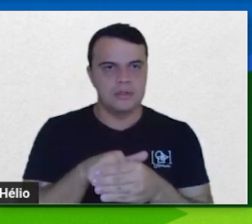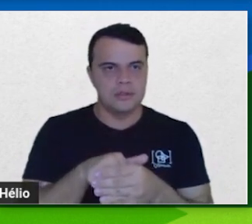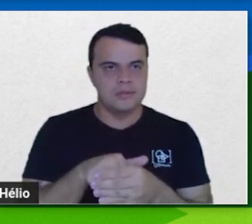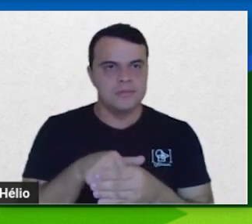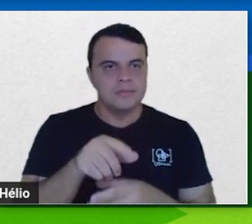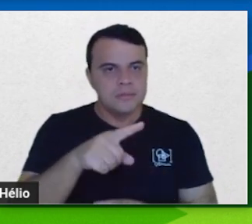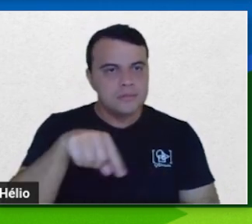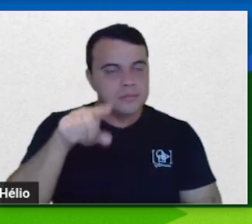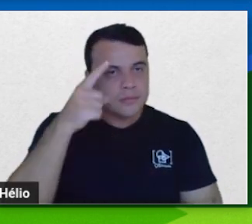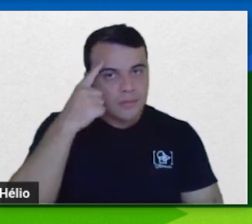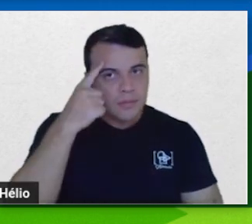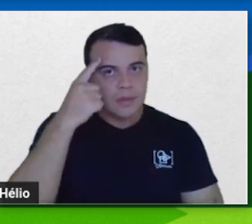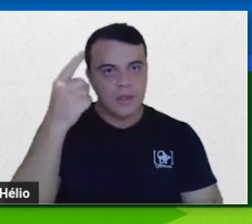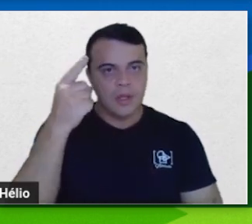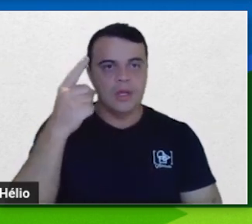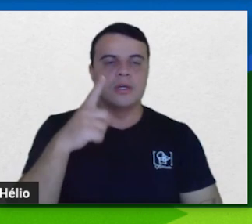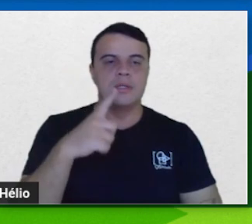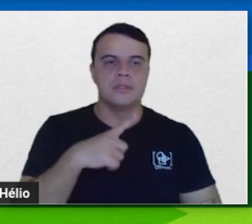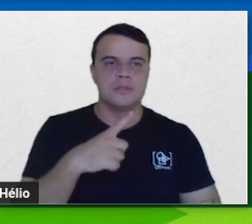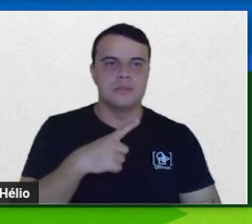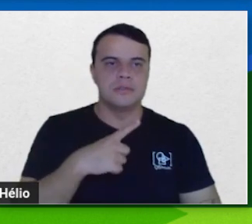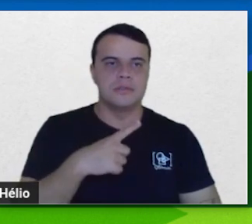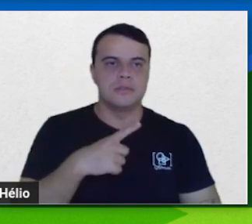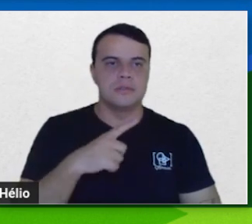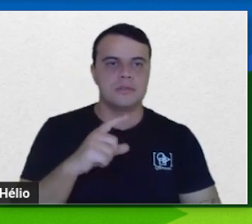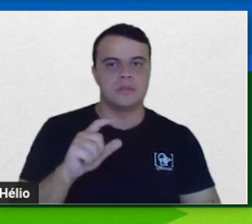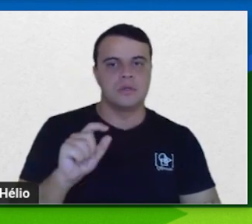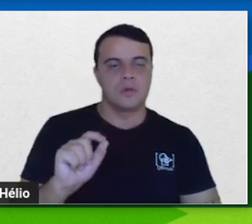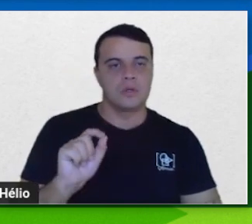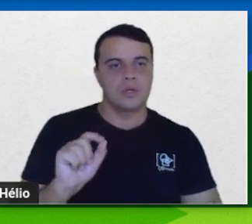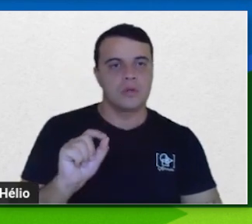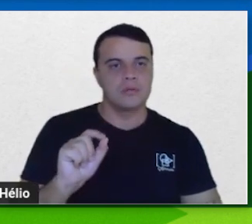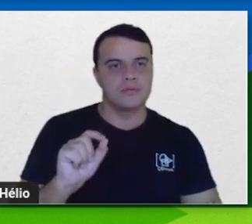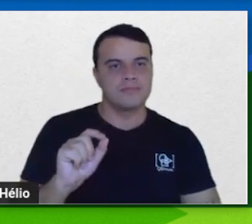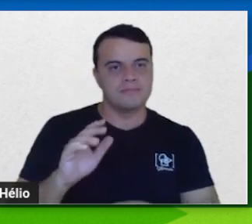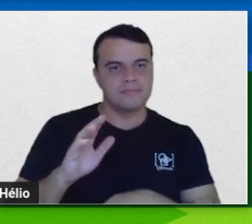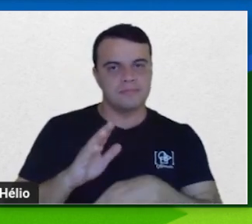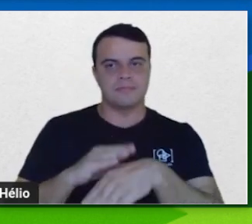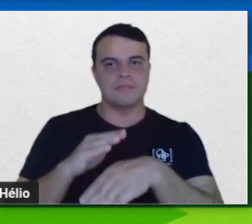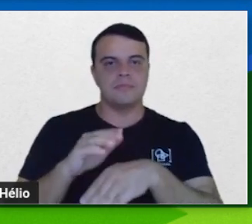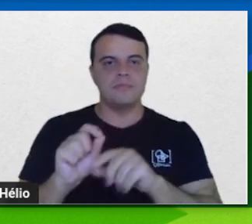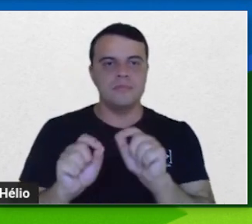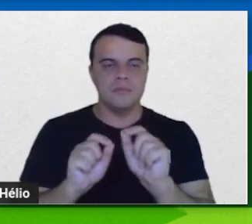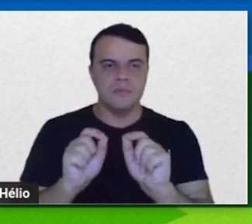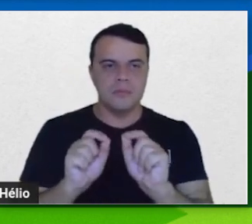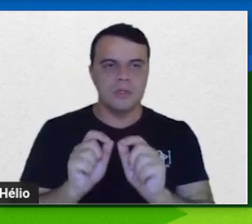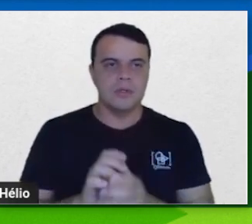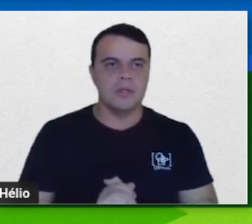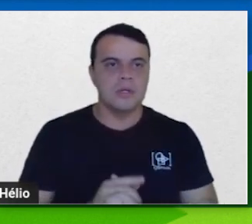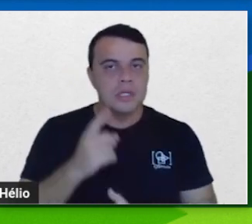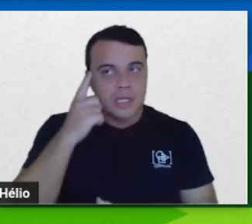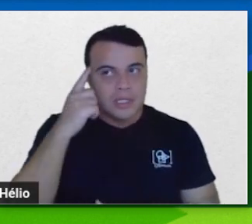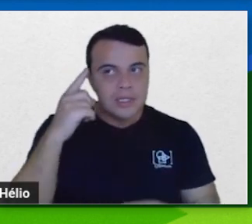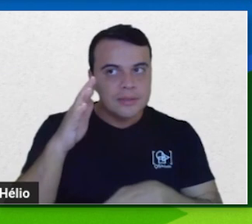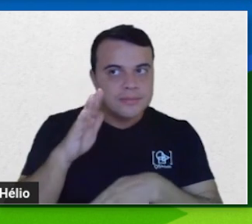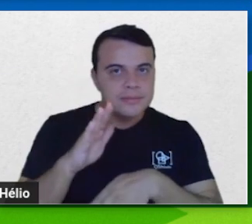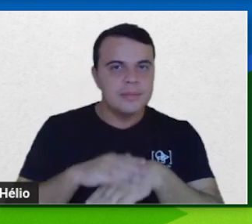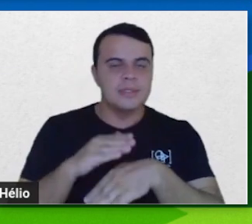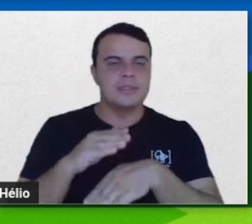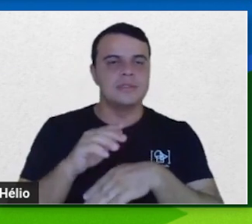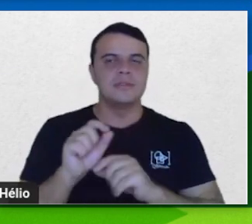nessas ideias criativas, e o maior, né, a ideia que tiver